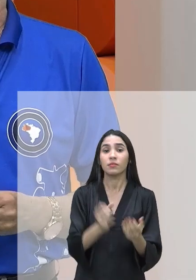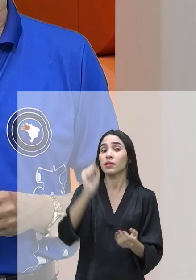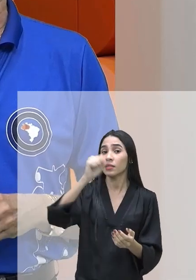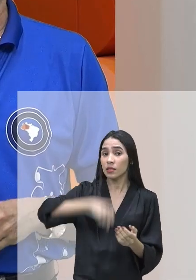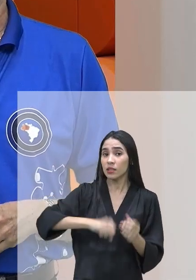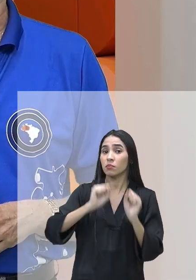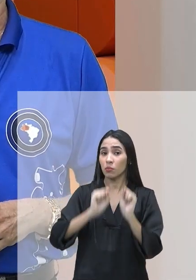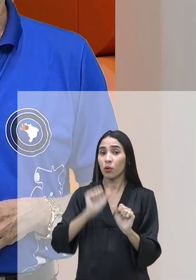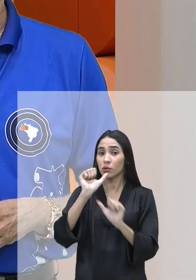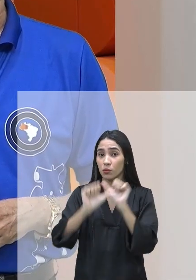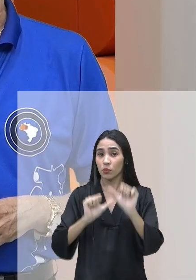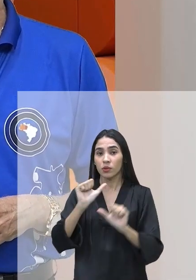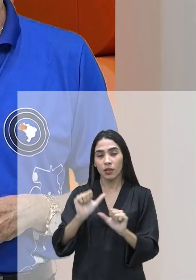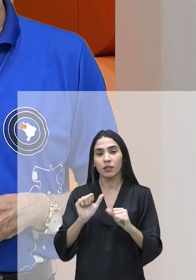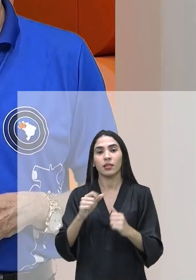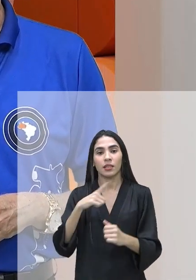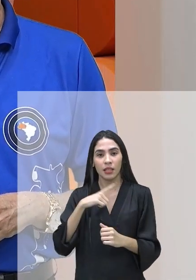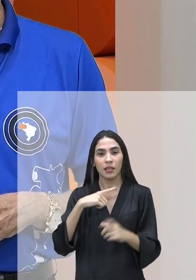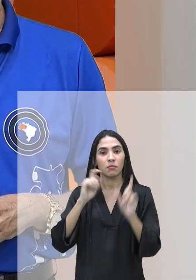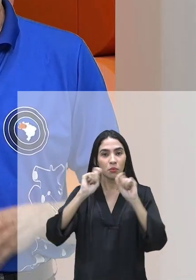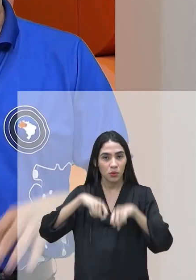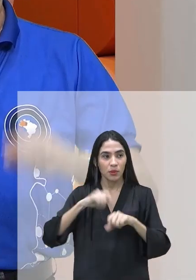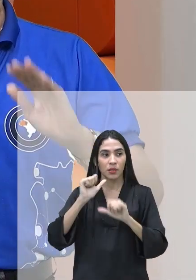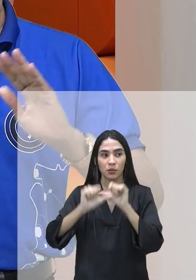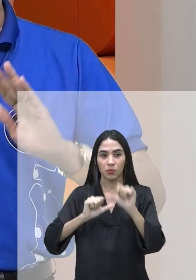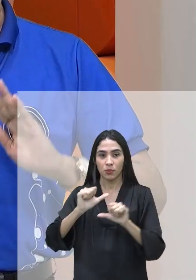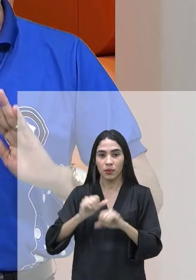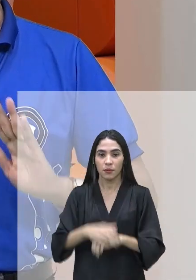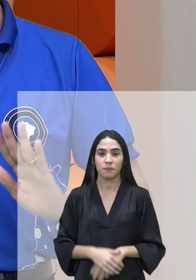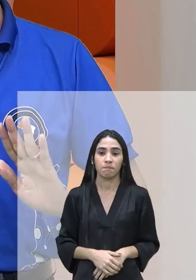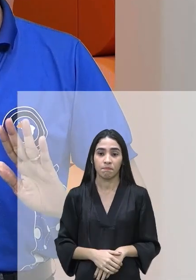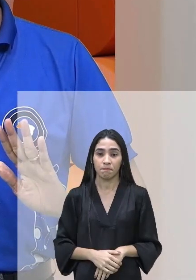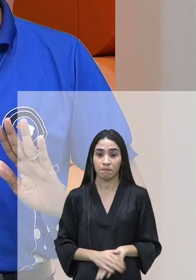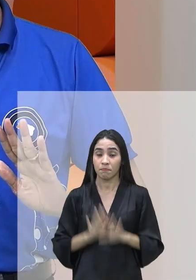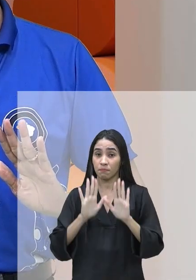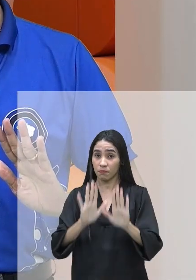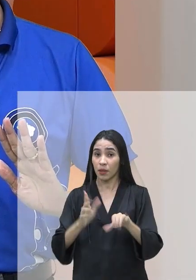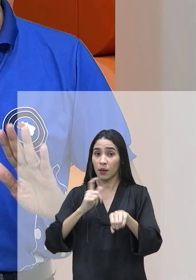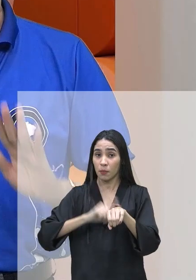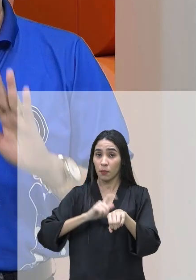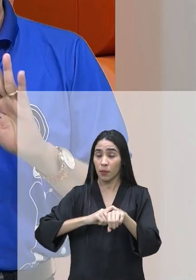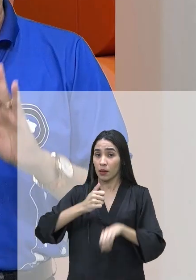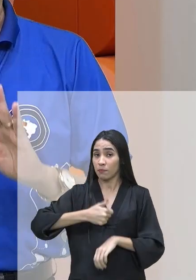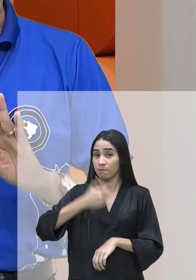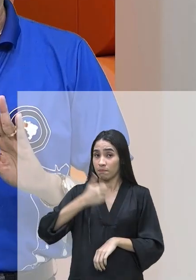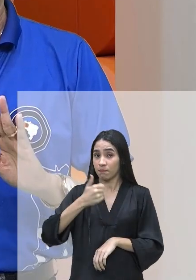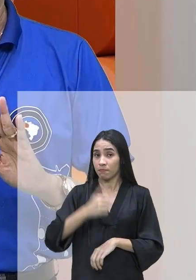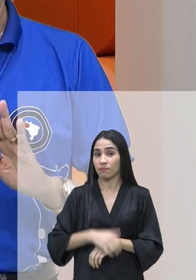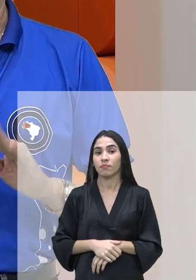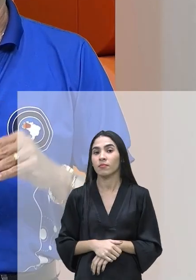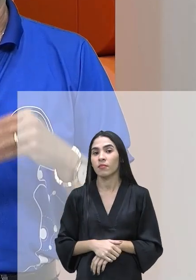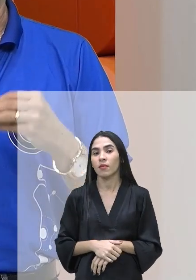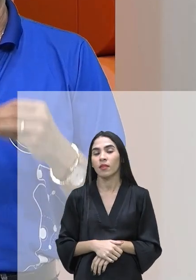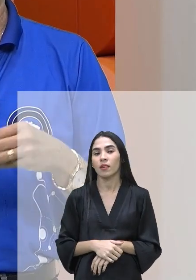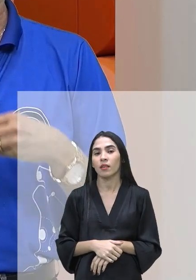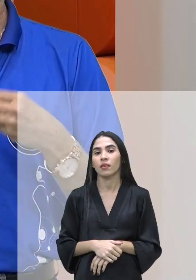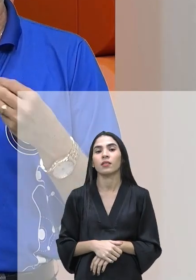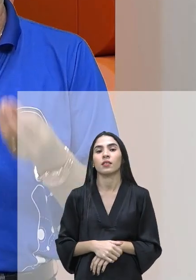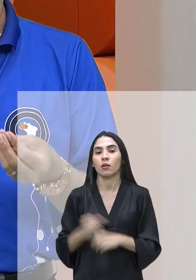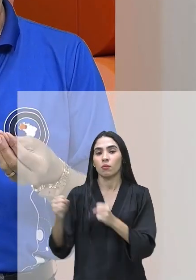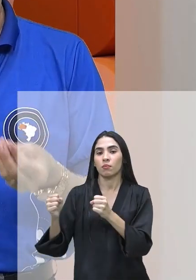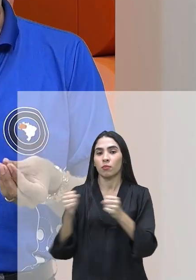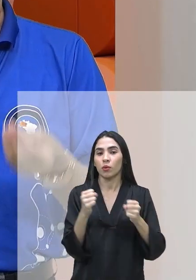mudar. Existe sim essa possibilidade, mas no primeiro momento, essas questões de